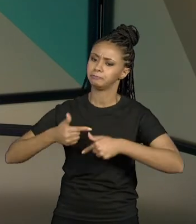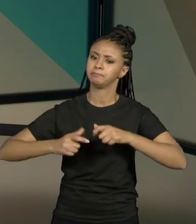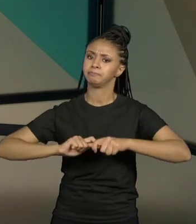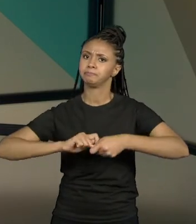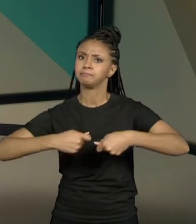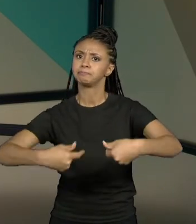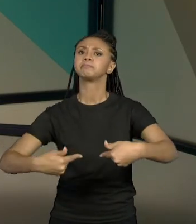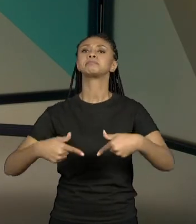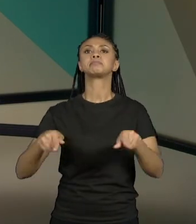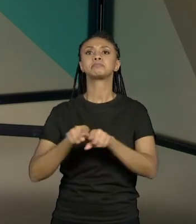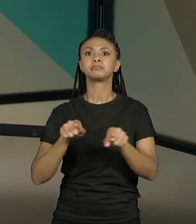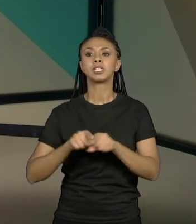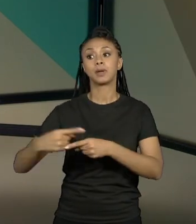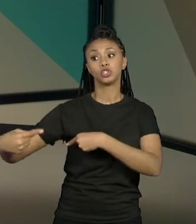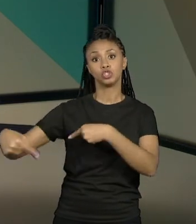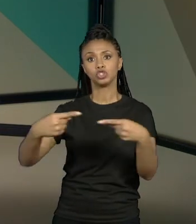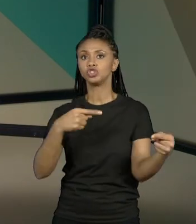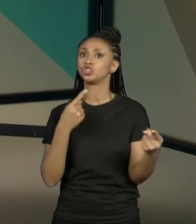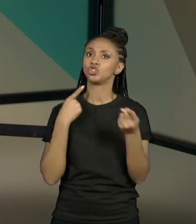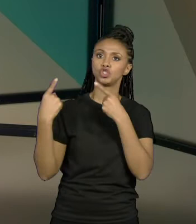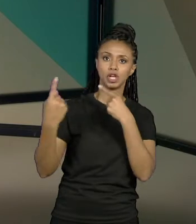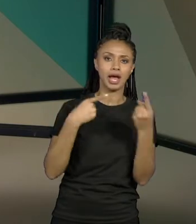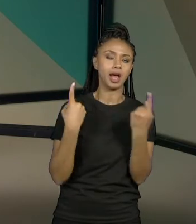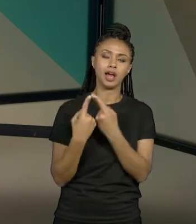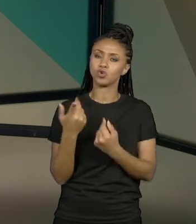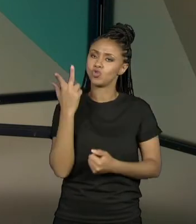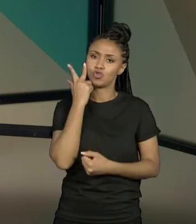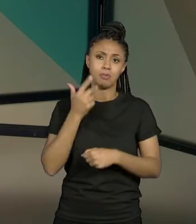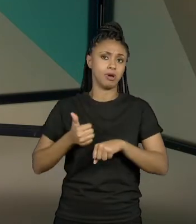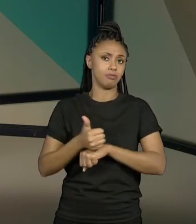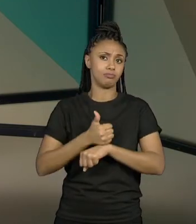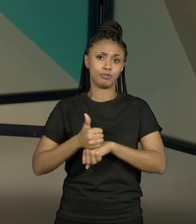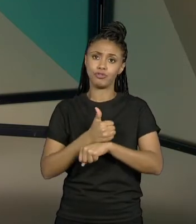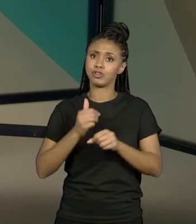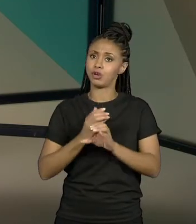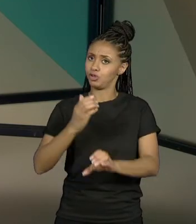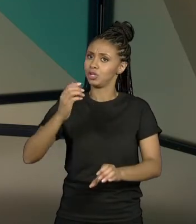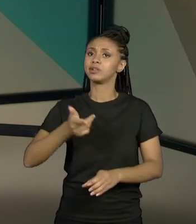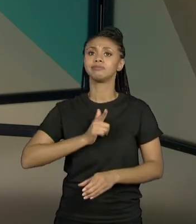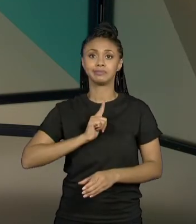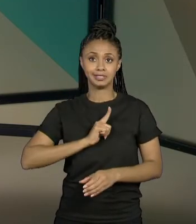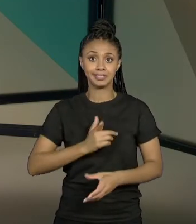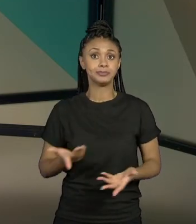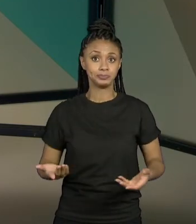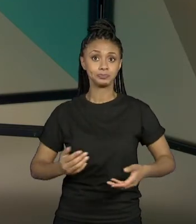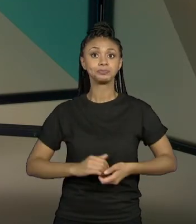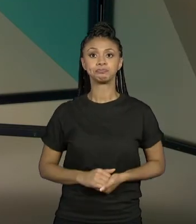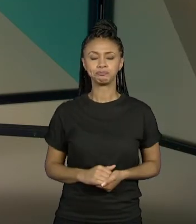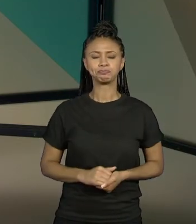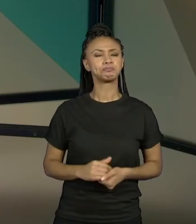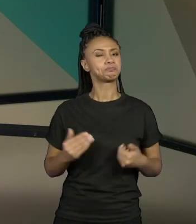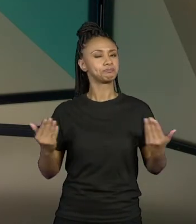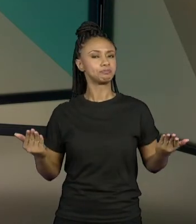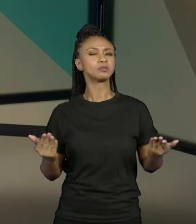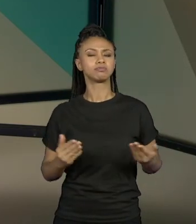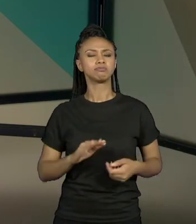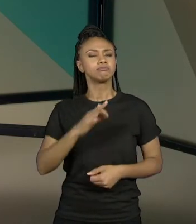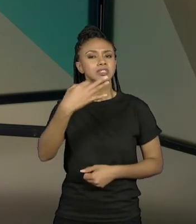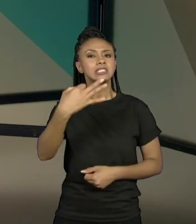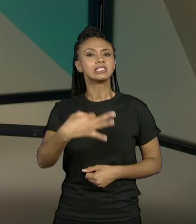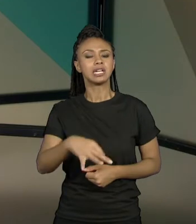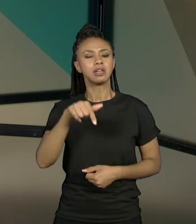é a própria vida do engenheiro de produção ou de qualquer ramo da engenharia. Então, é algo que com certeza vai ser